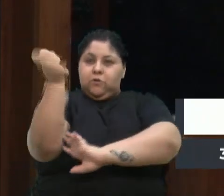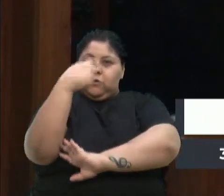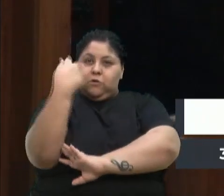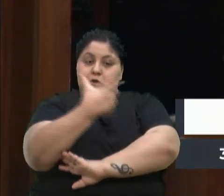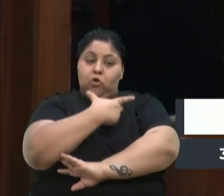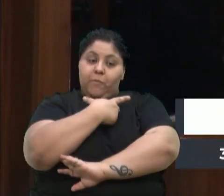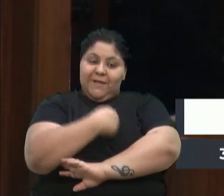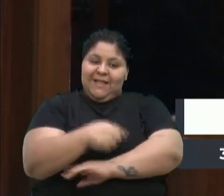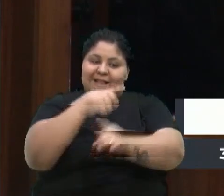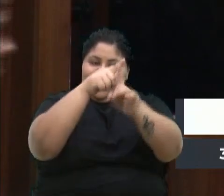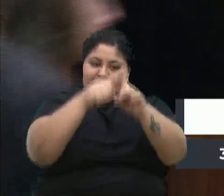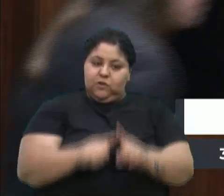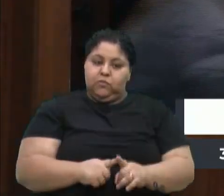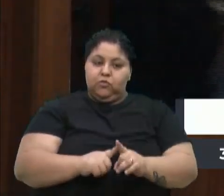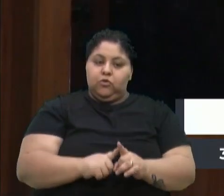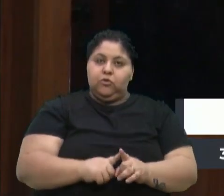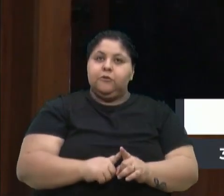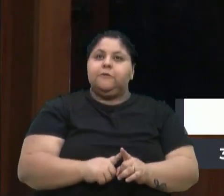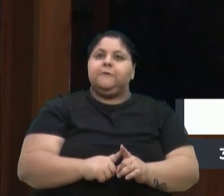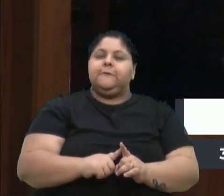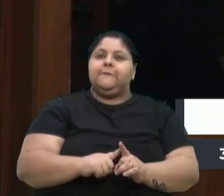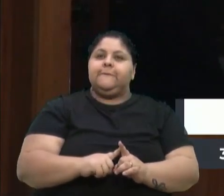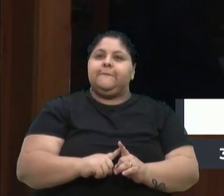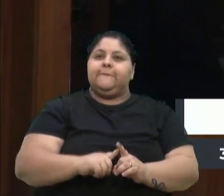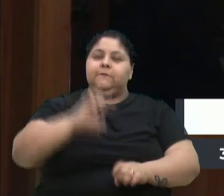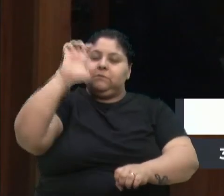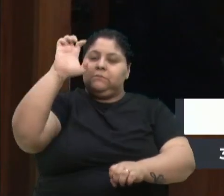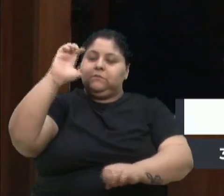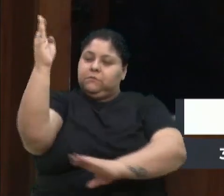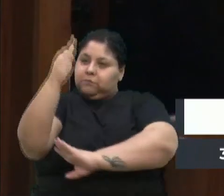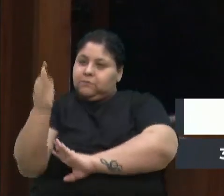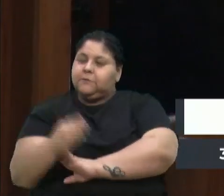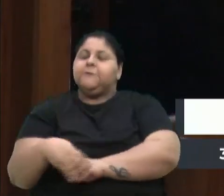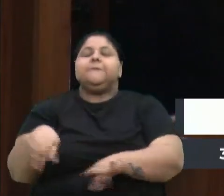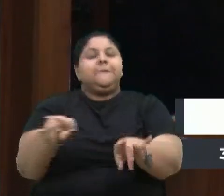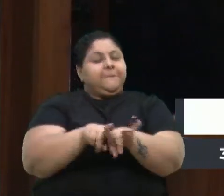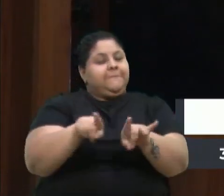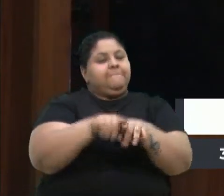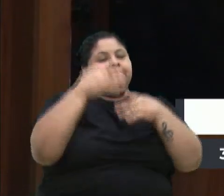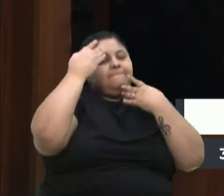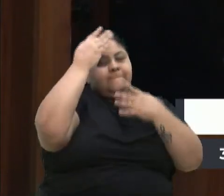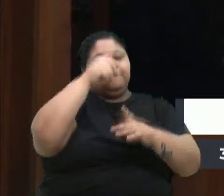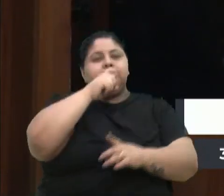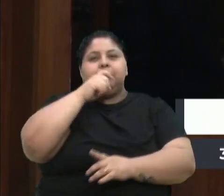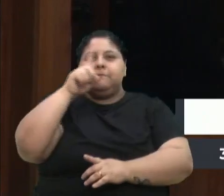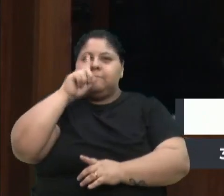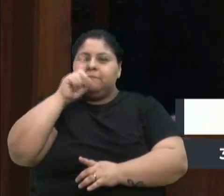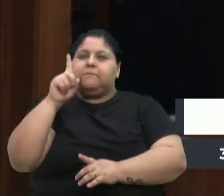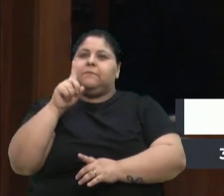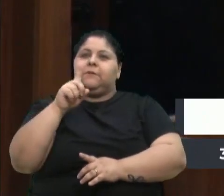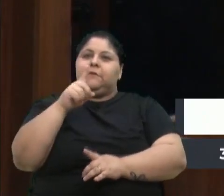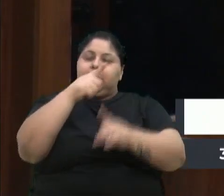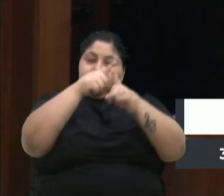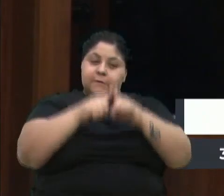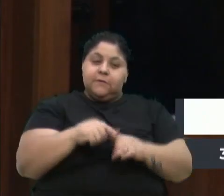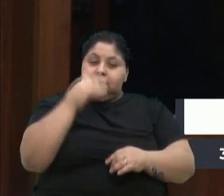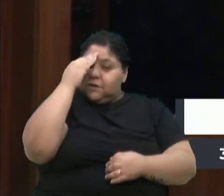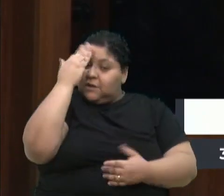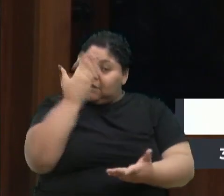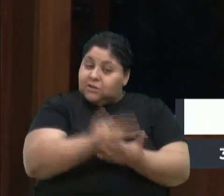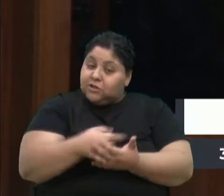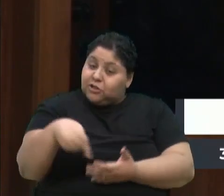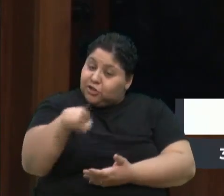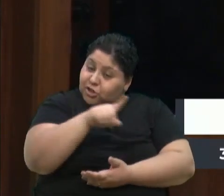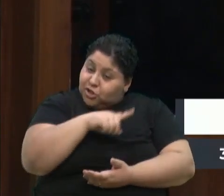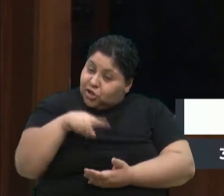Campeonato Nacional. Agradecemos também aos pais dos nossos alunos e atletas, que confiam em nós e que acreditam